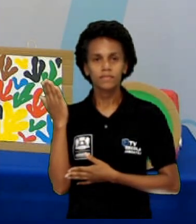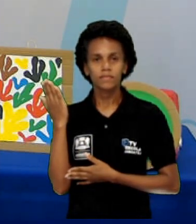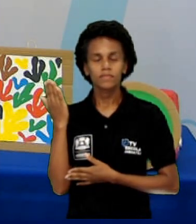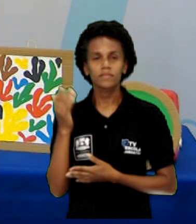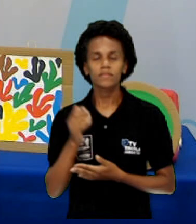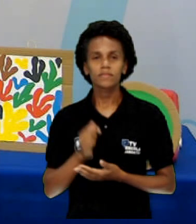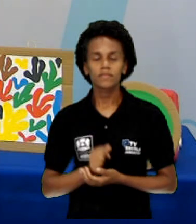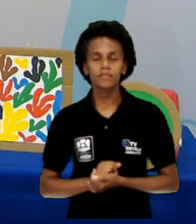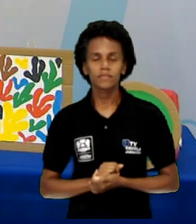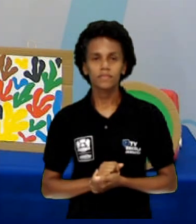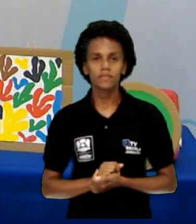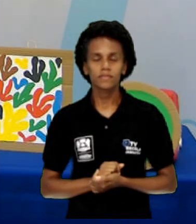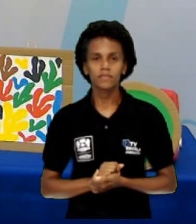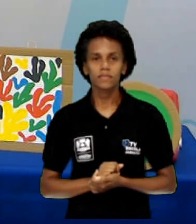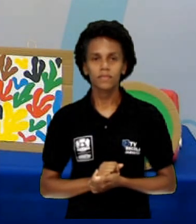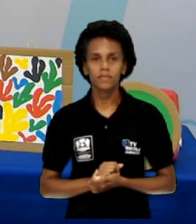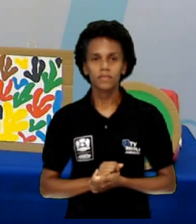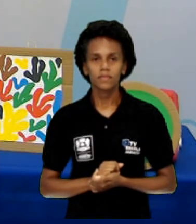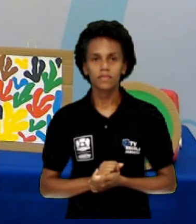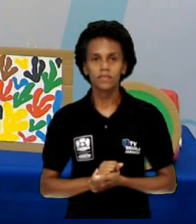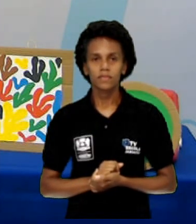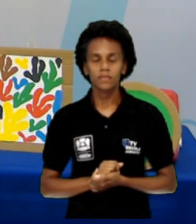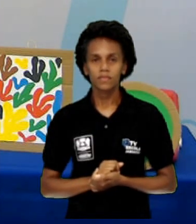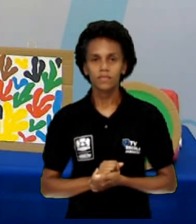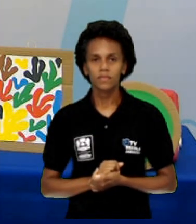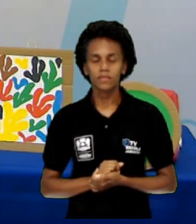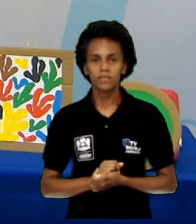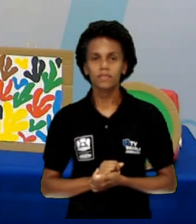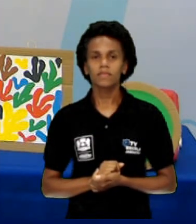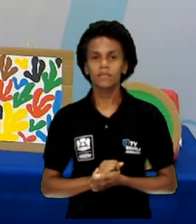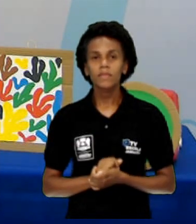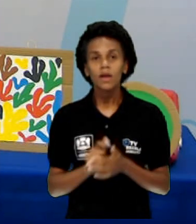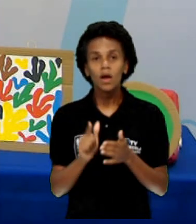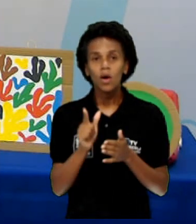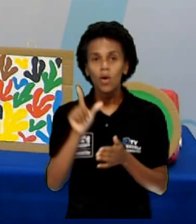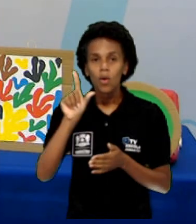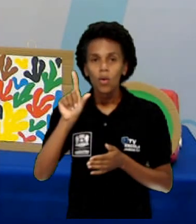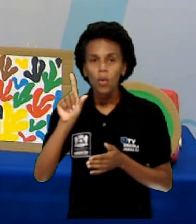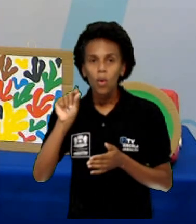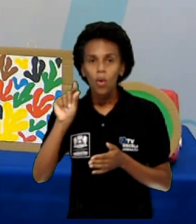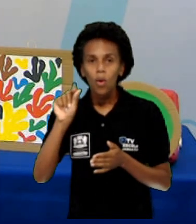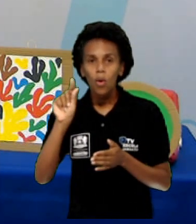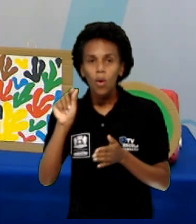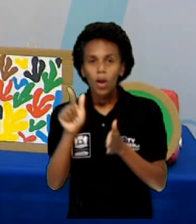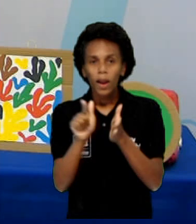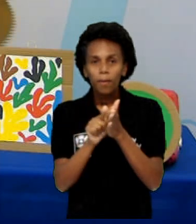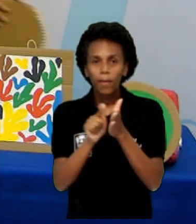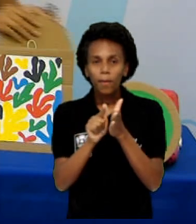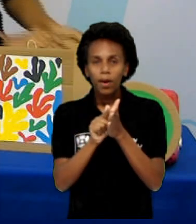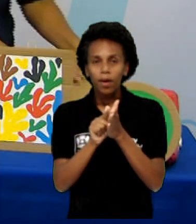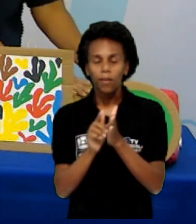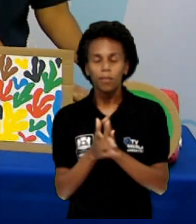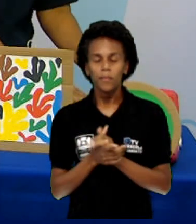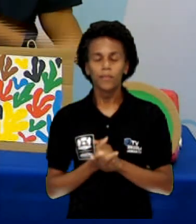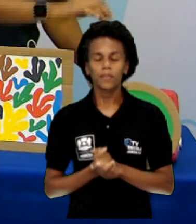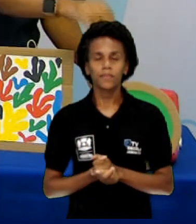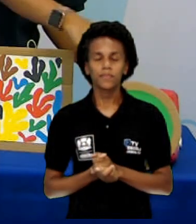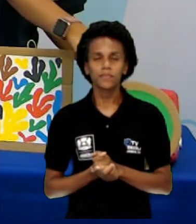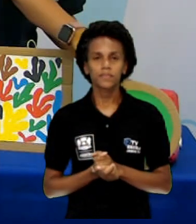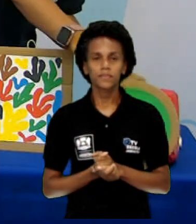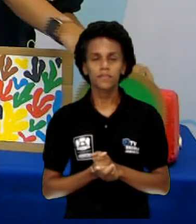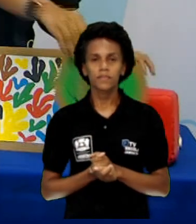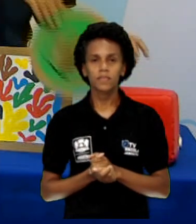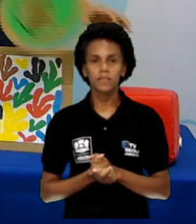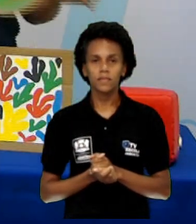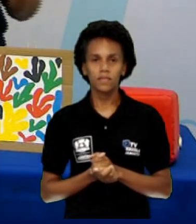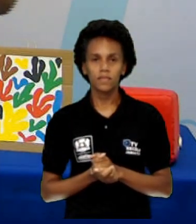assim, certo? E coloca um pedacinho de papel para dar o acabamento. Corta um pedacinho de papel e cola aqui para dar o acabamento. E vocês